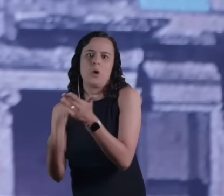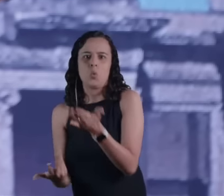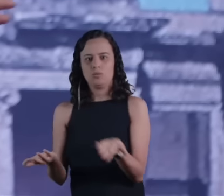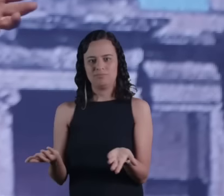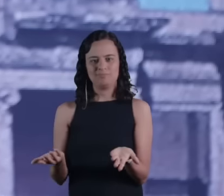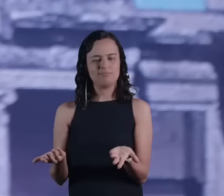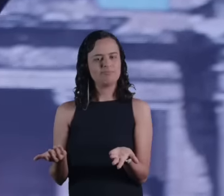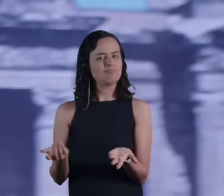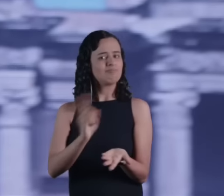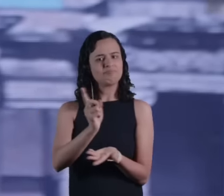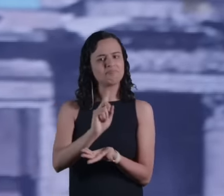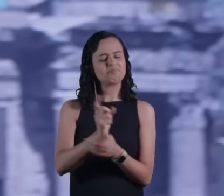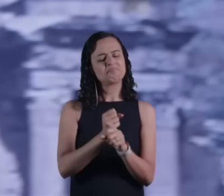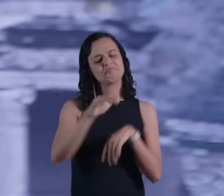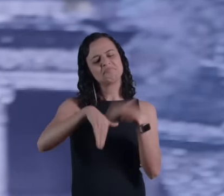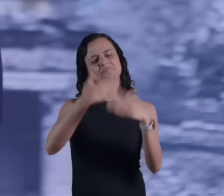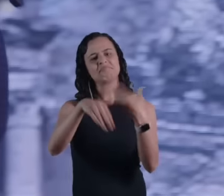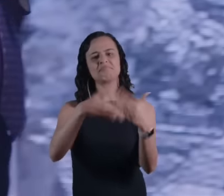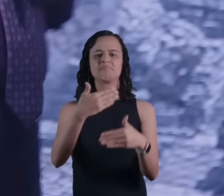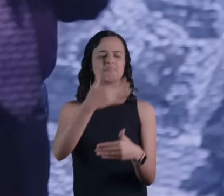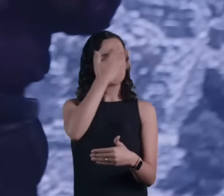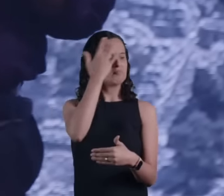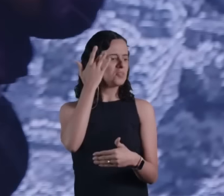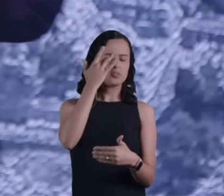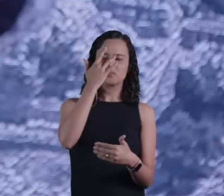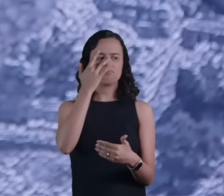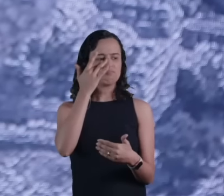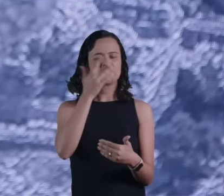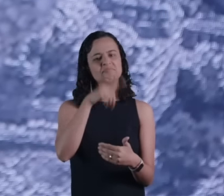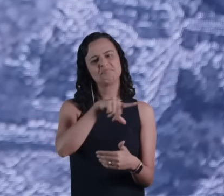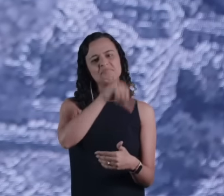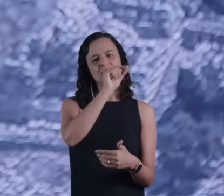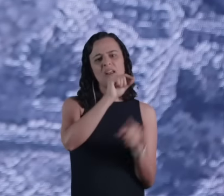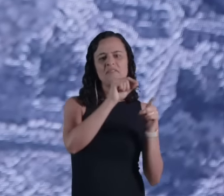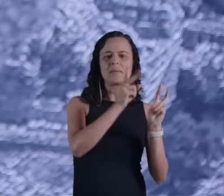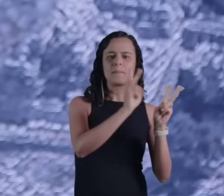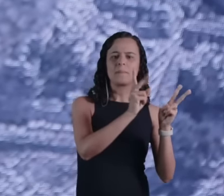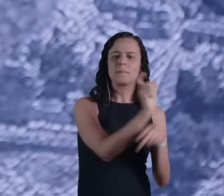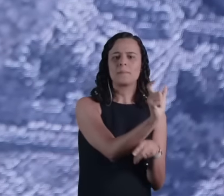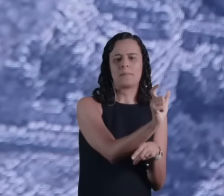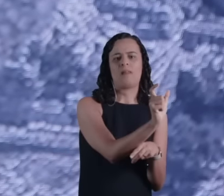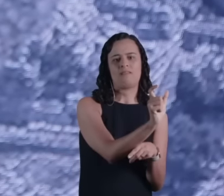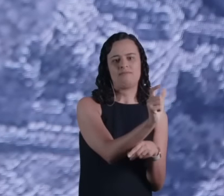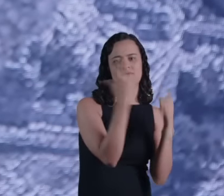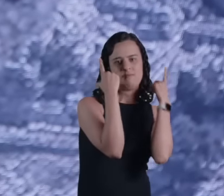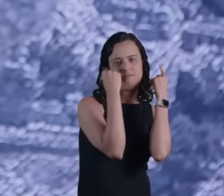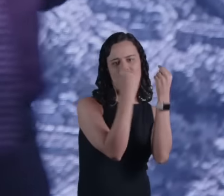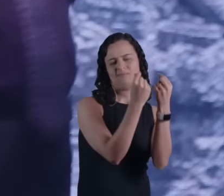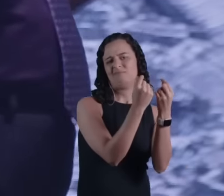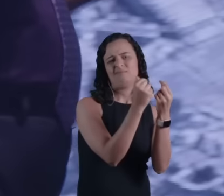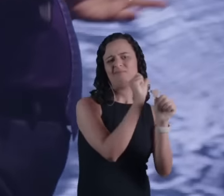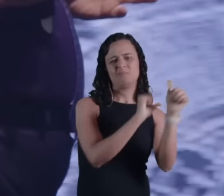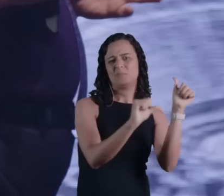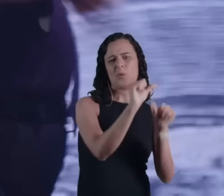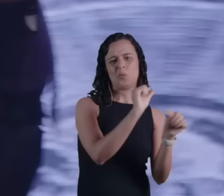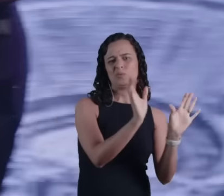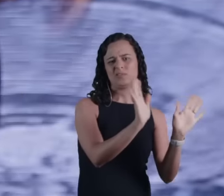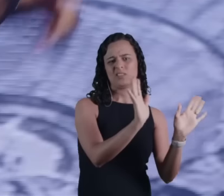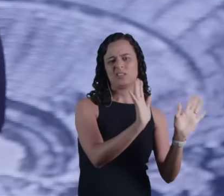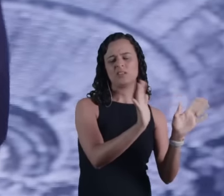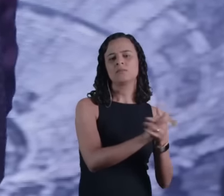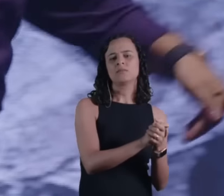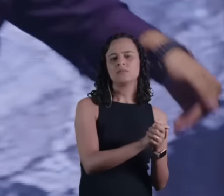anos passaram e aqueles que batizam por aspersão preferiram deixar batismo para não ter que mudar o sistema deles.